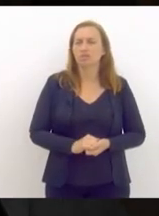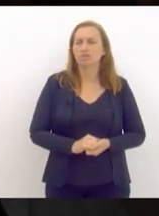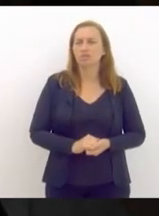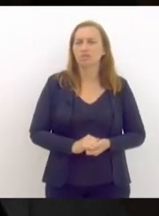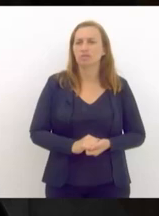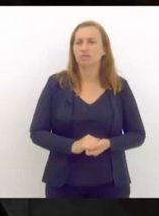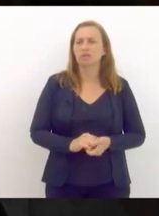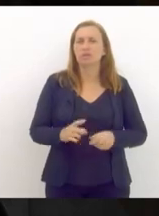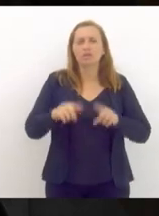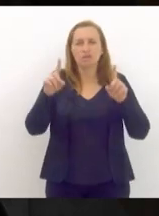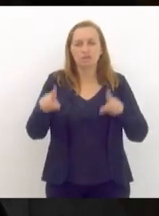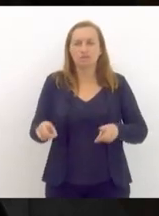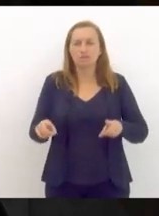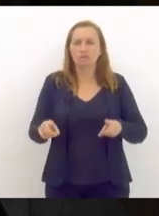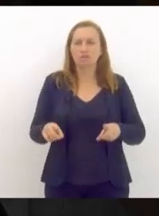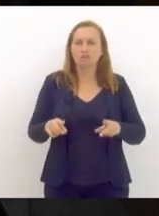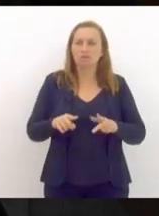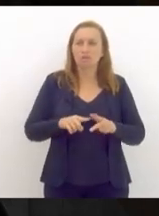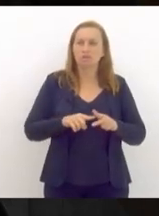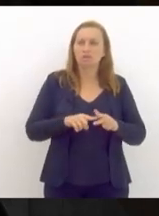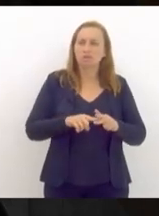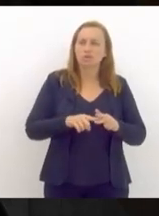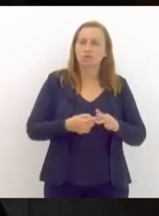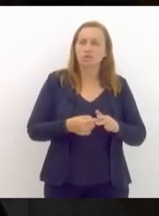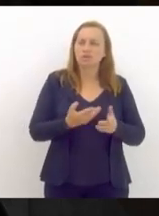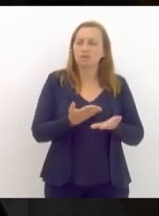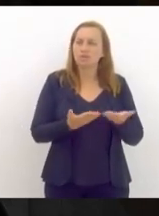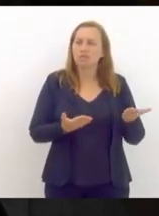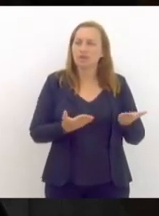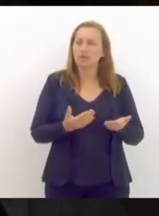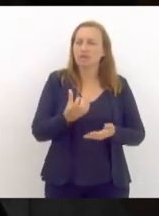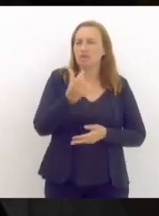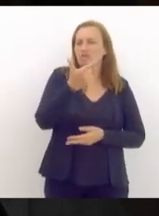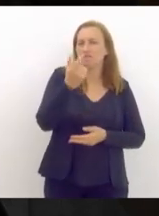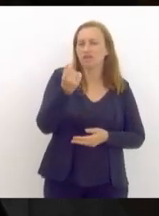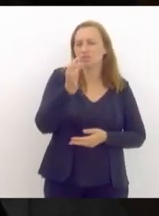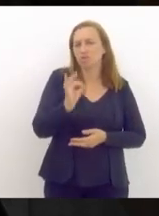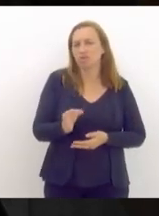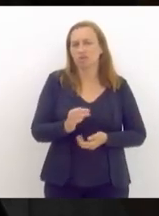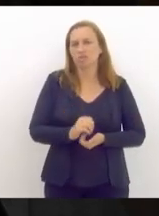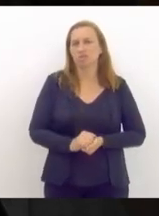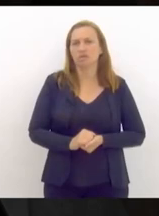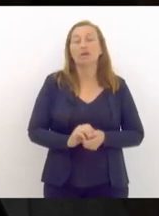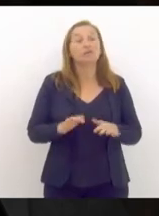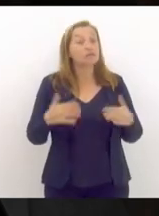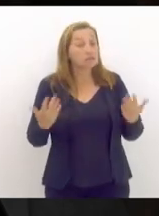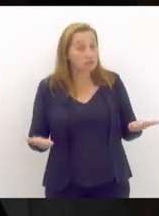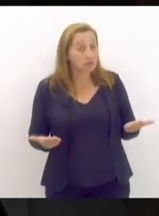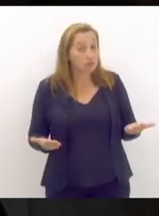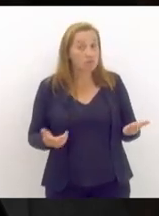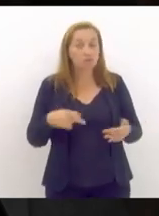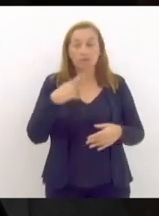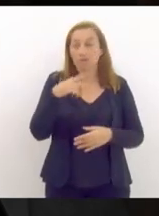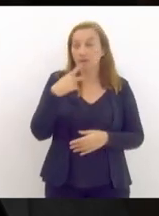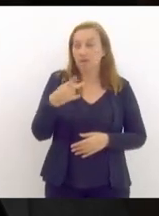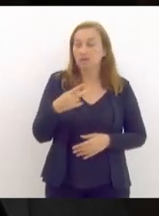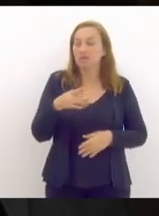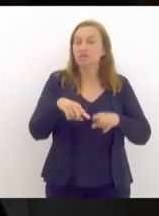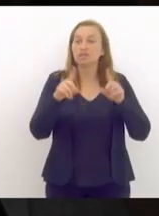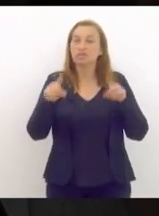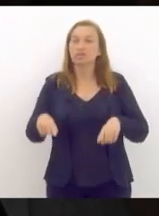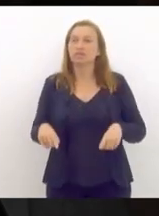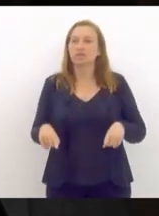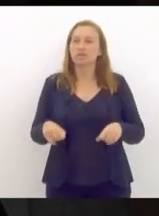Os servidores tiveram recomposições de perdas abaixo de 20%. Então, a gente ainda está falando de servidores que têm